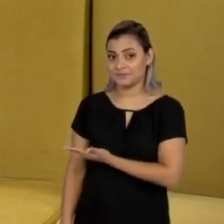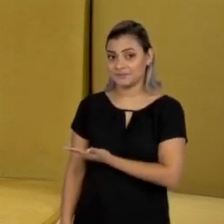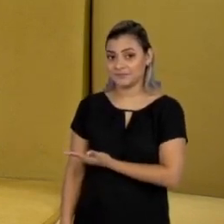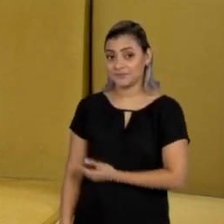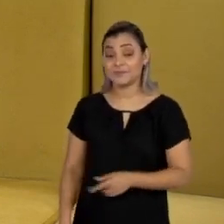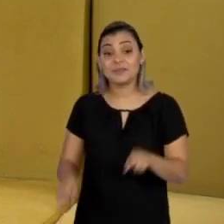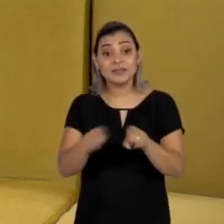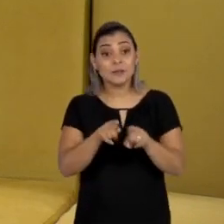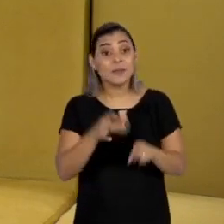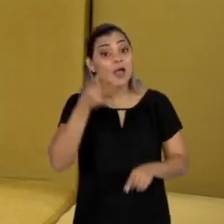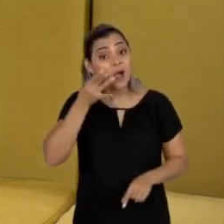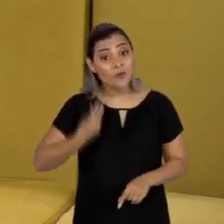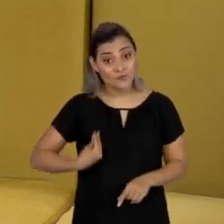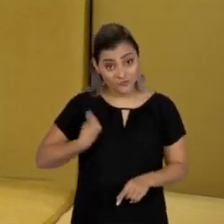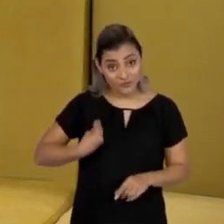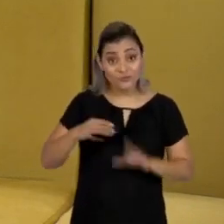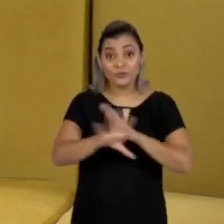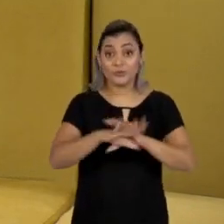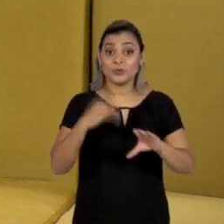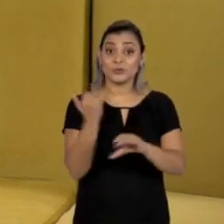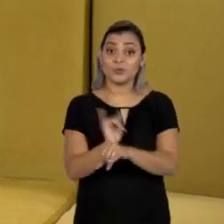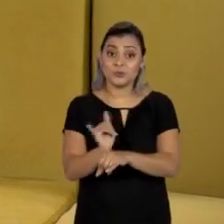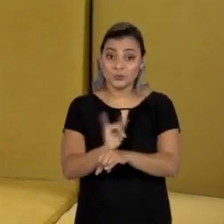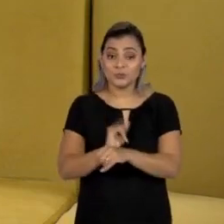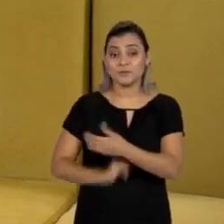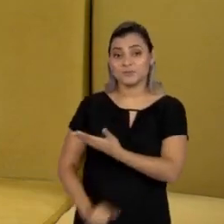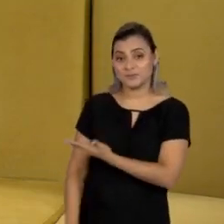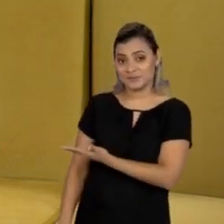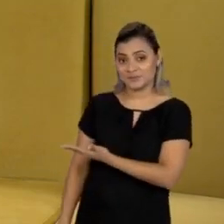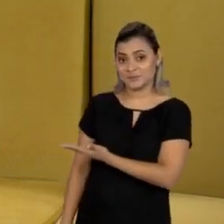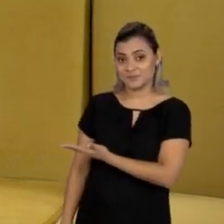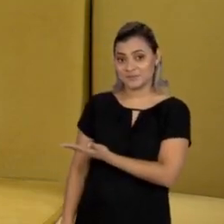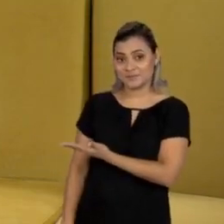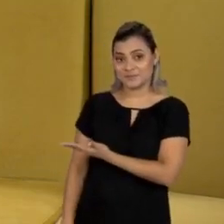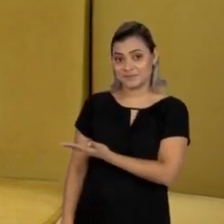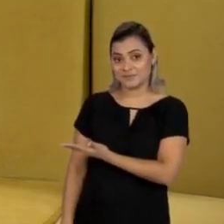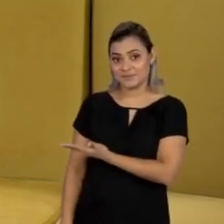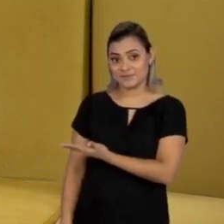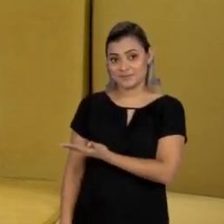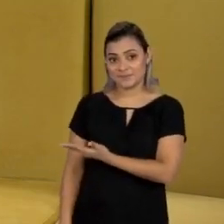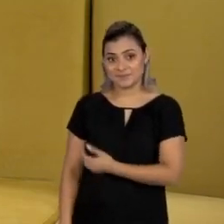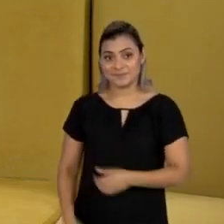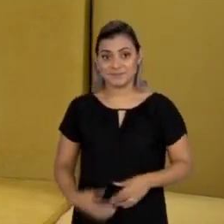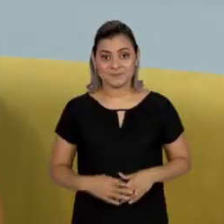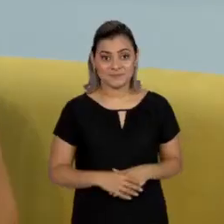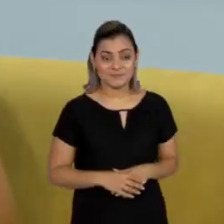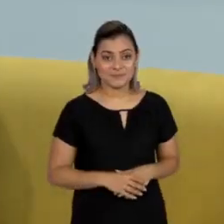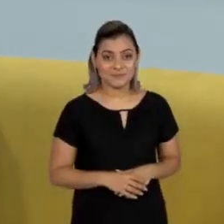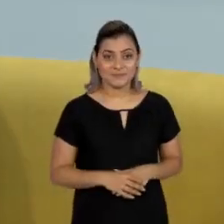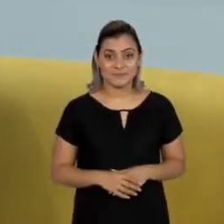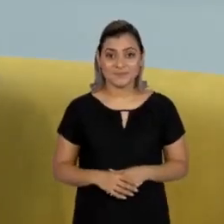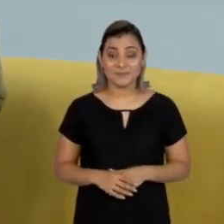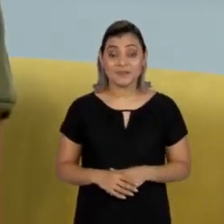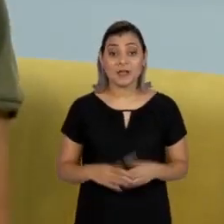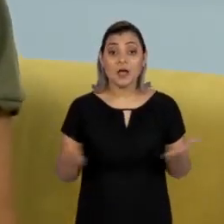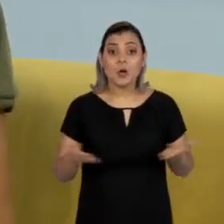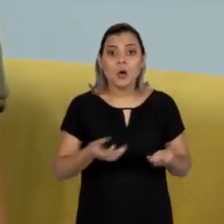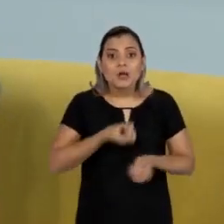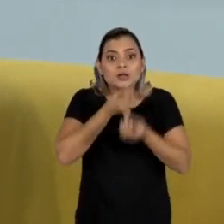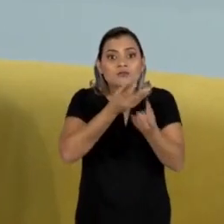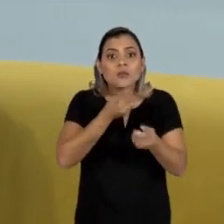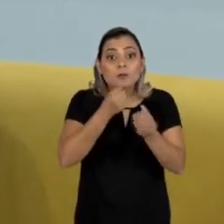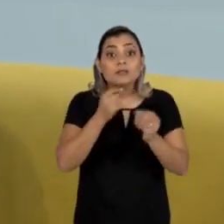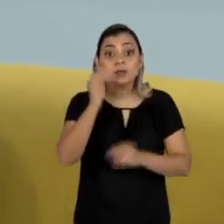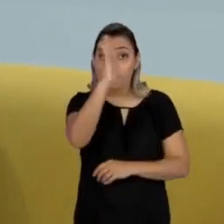@jornal_cultura. E nós também estamos ao vivo pelo YouTube, pela página Jornalismo TV Cultura. Vamos agora às